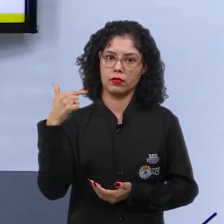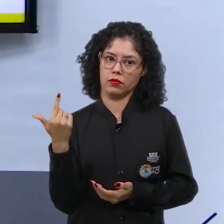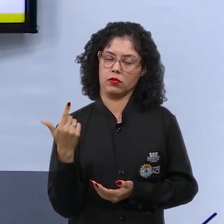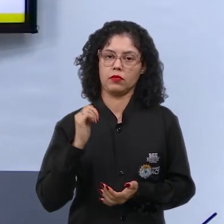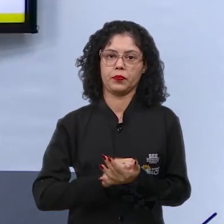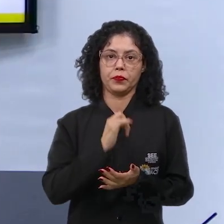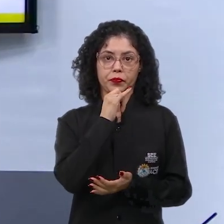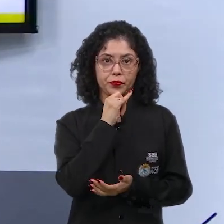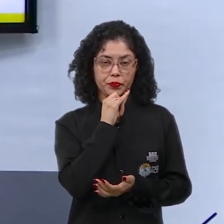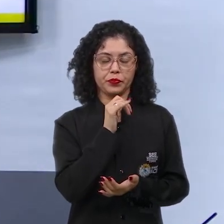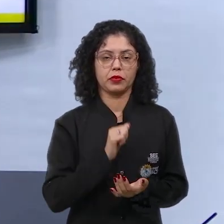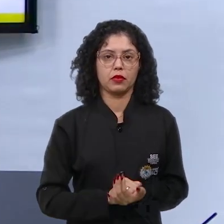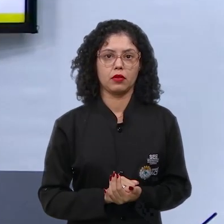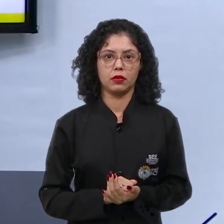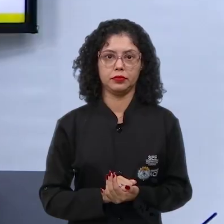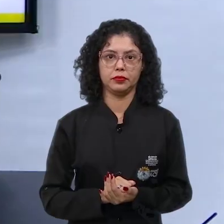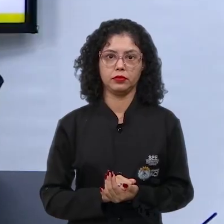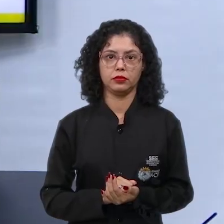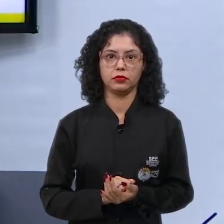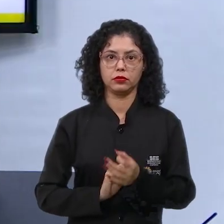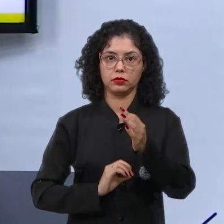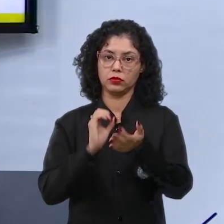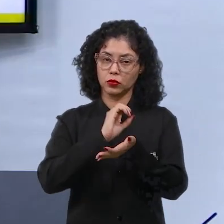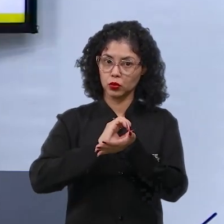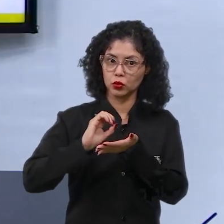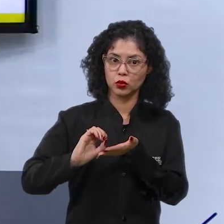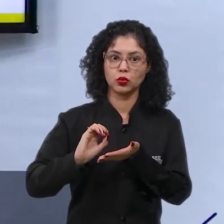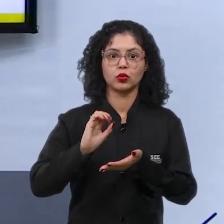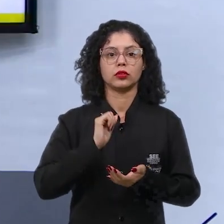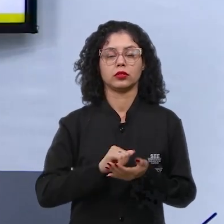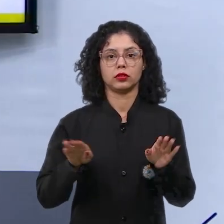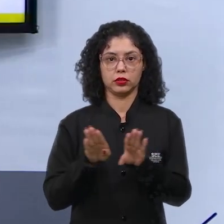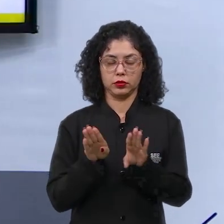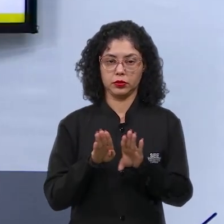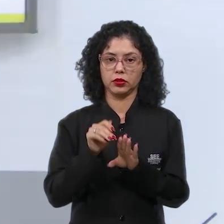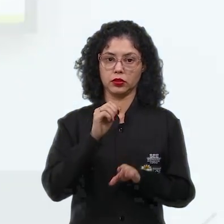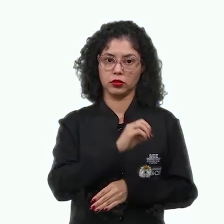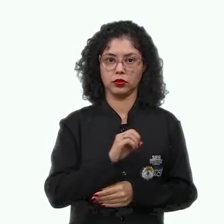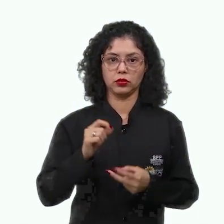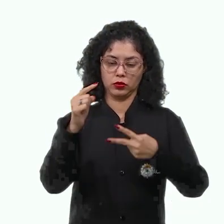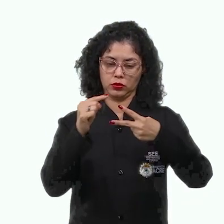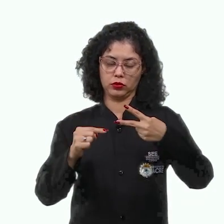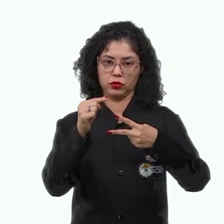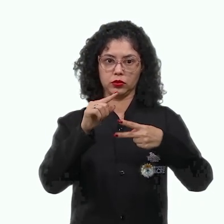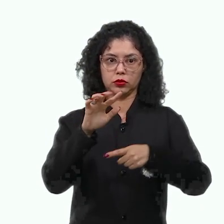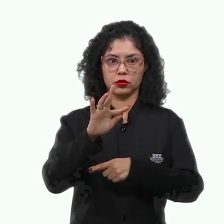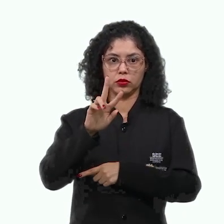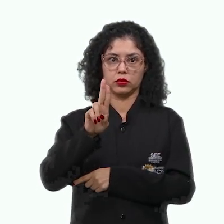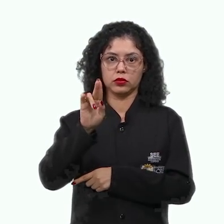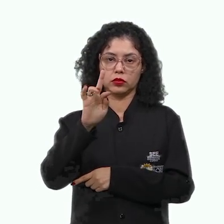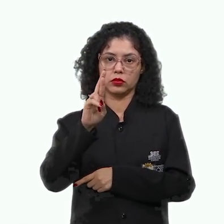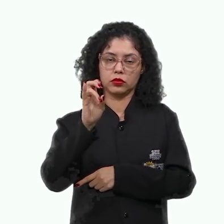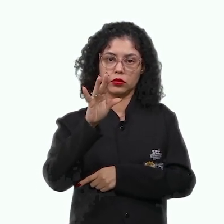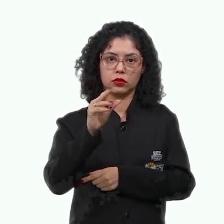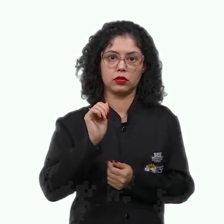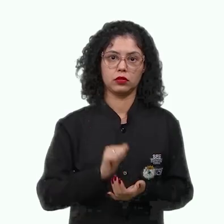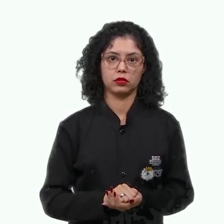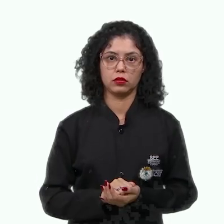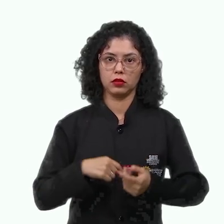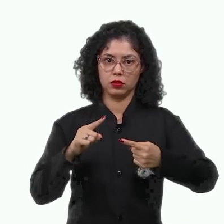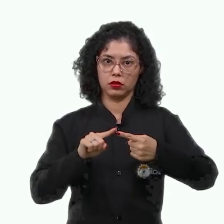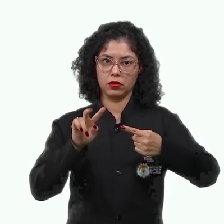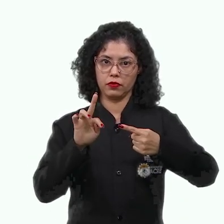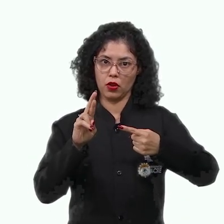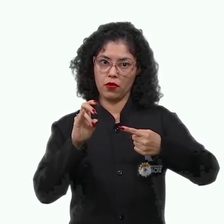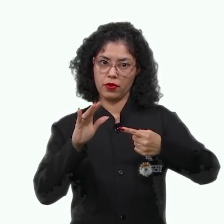Outros exemplos de organismos que a biofábrica produz são esses dois tipos de fungos. Olha só, conhecida como